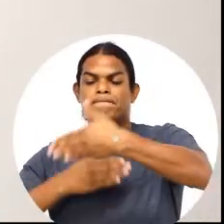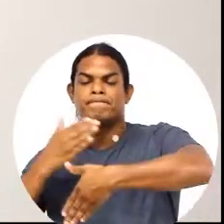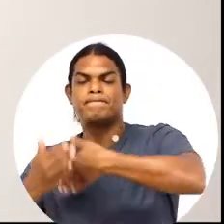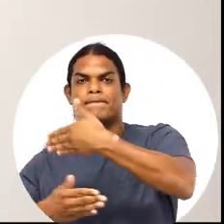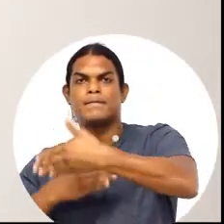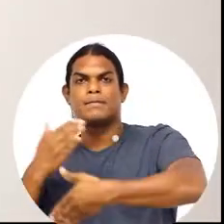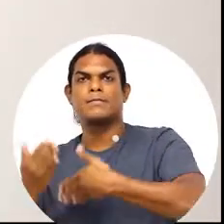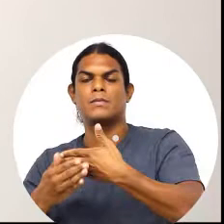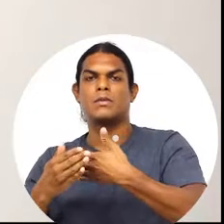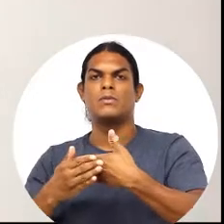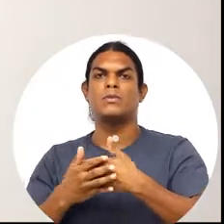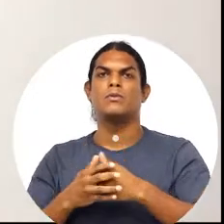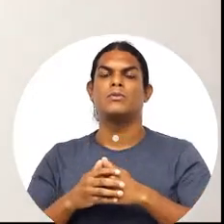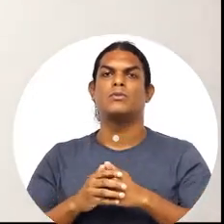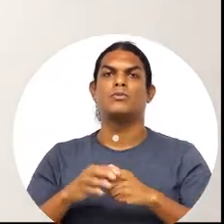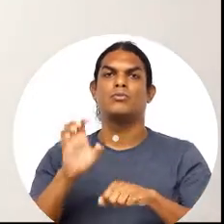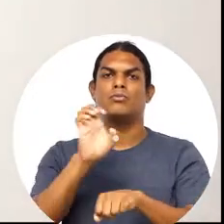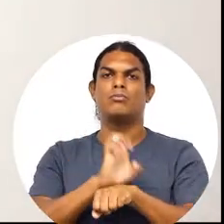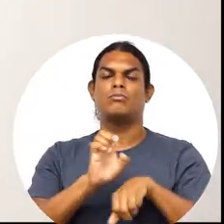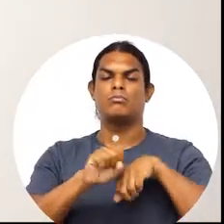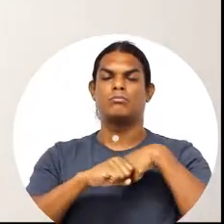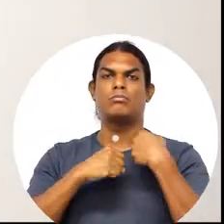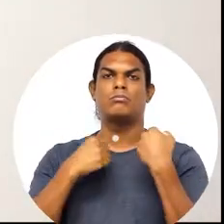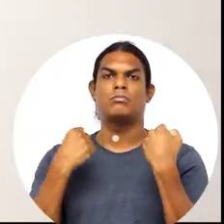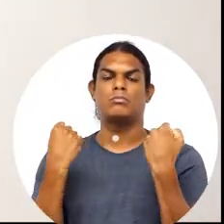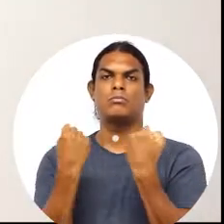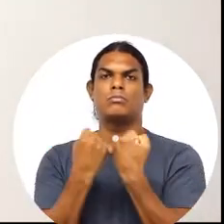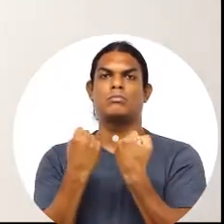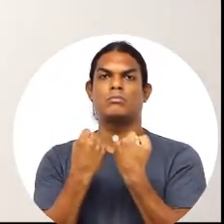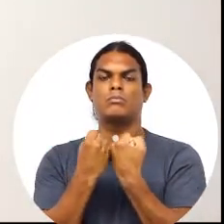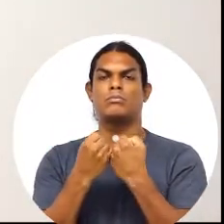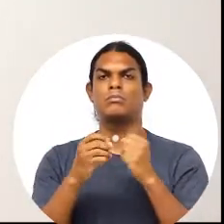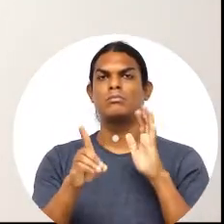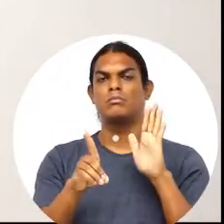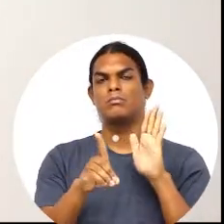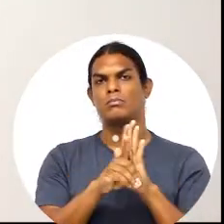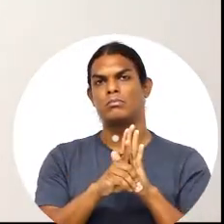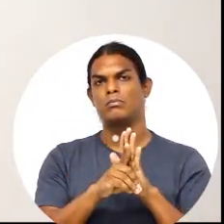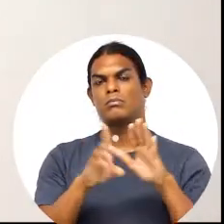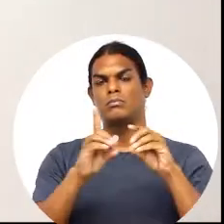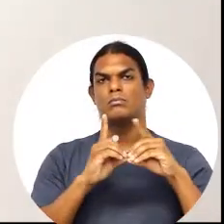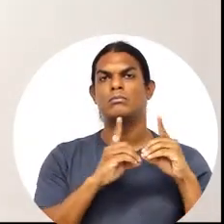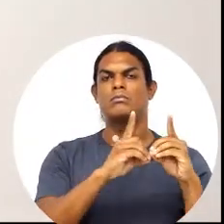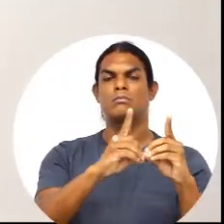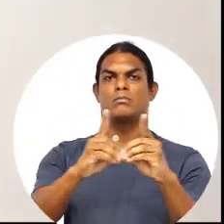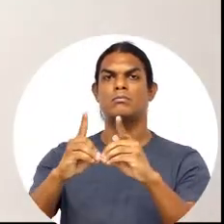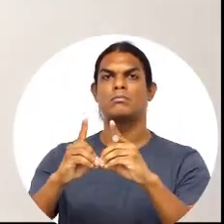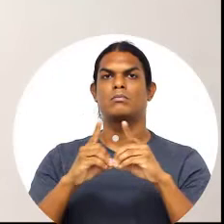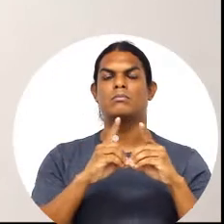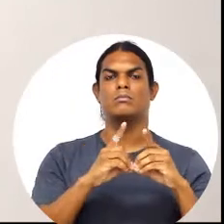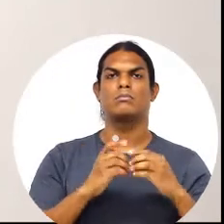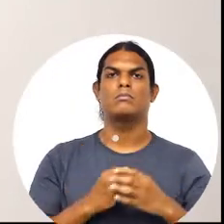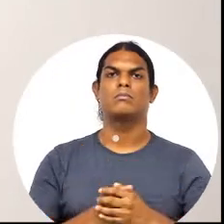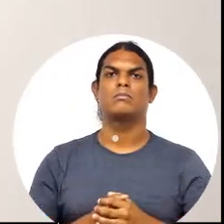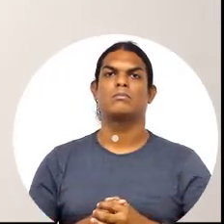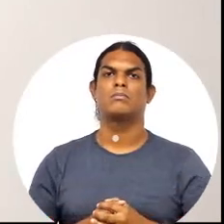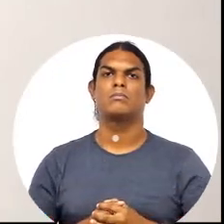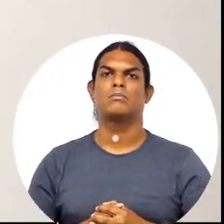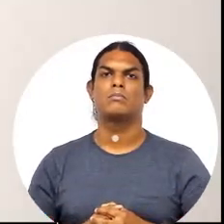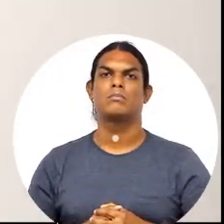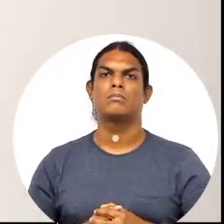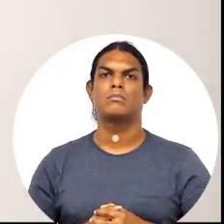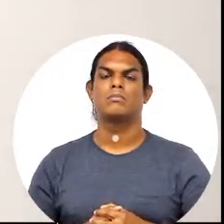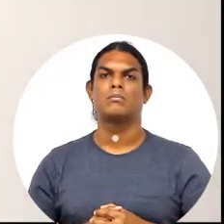uma importância enorme, de um alcance às vezes inimaginável, esse processo que está